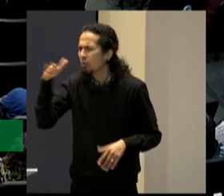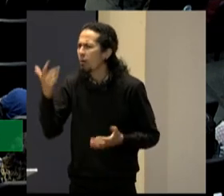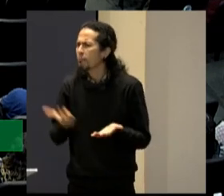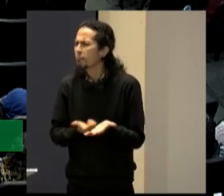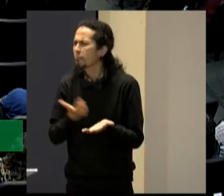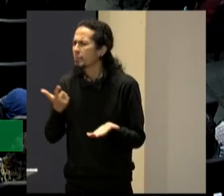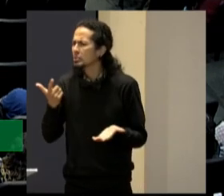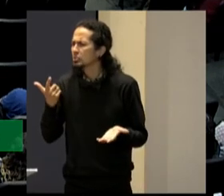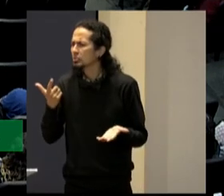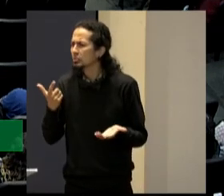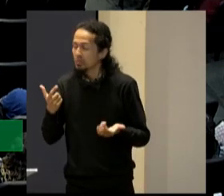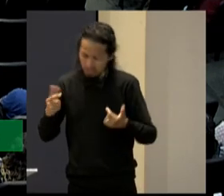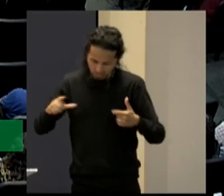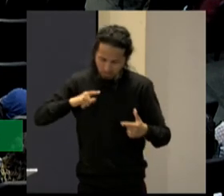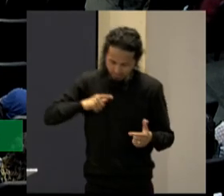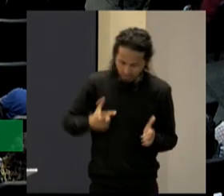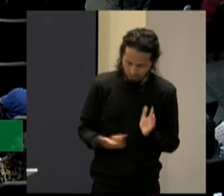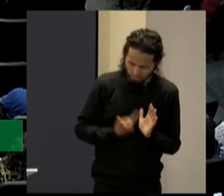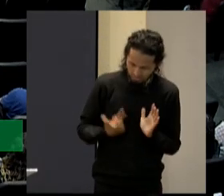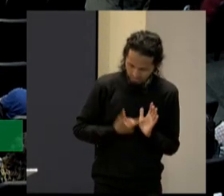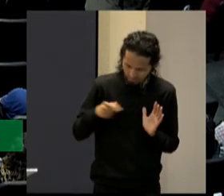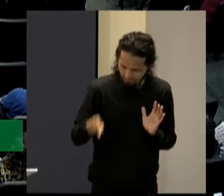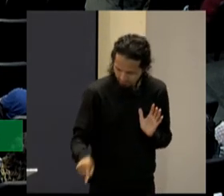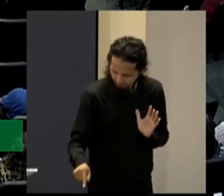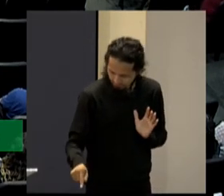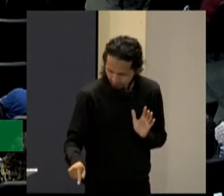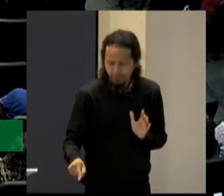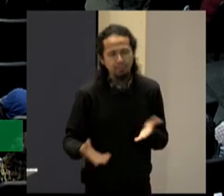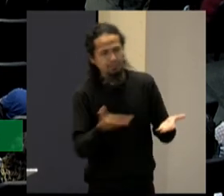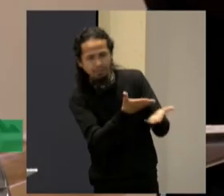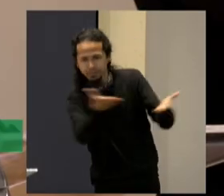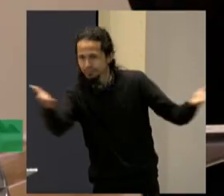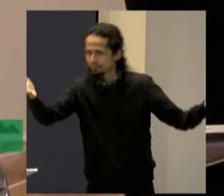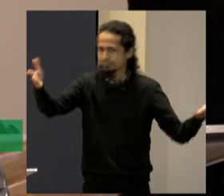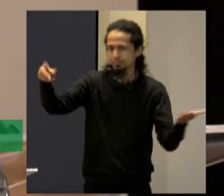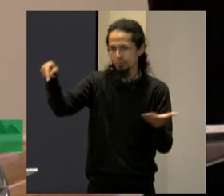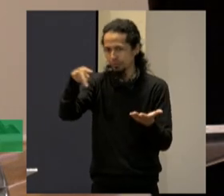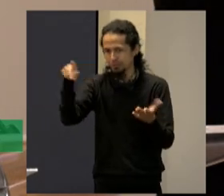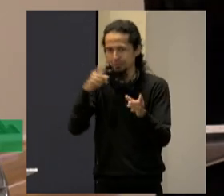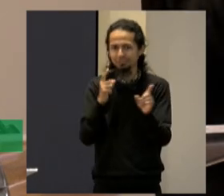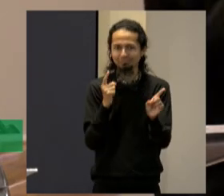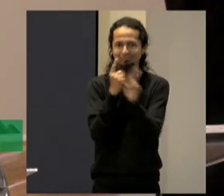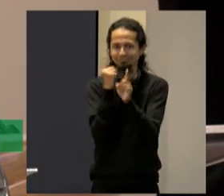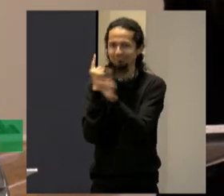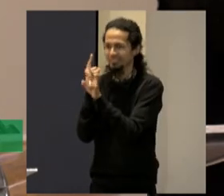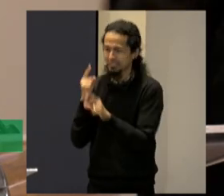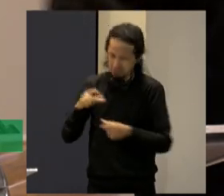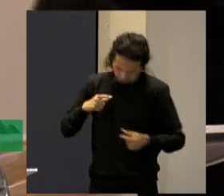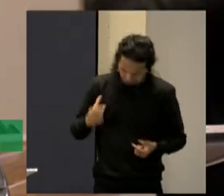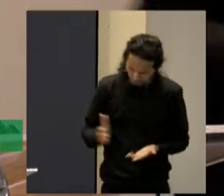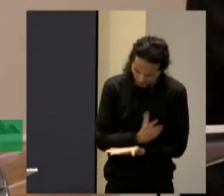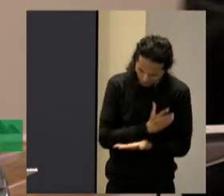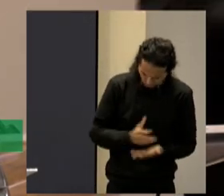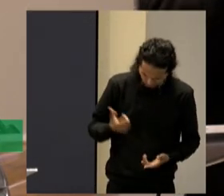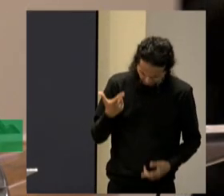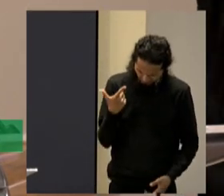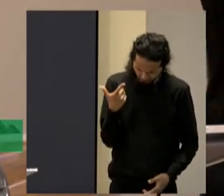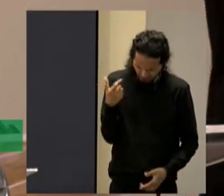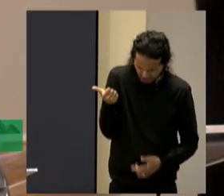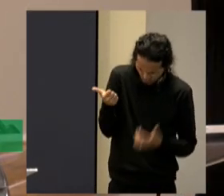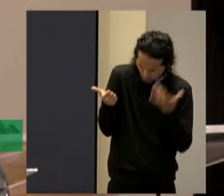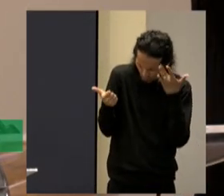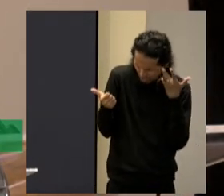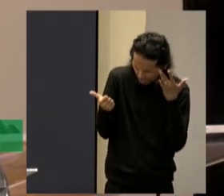ela falou, eu também trouxe livros, e como é um encontro de professores, a gente trouxe uma quantidade de 20